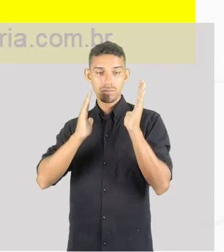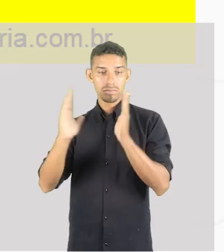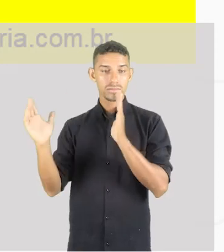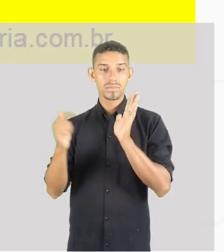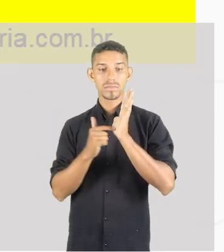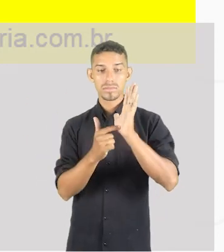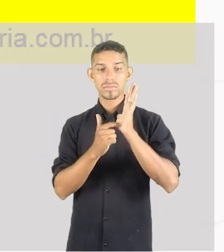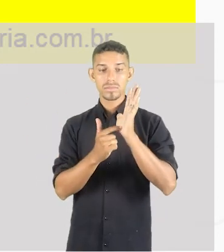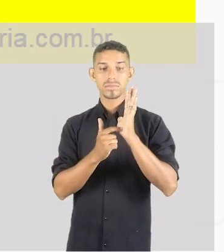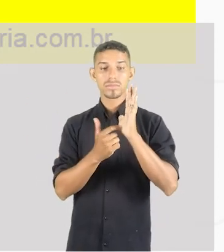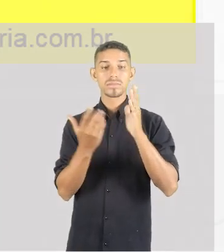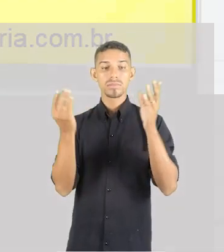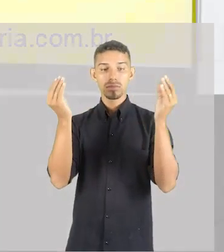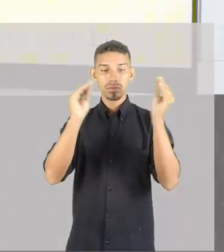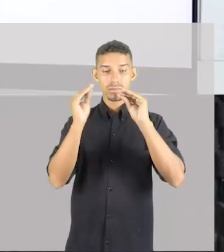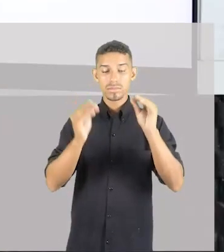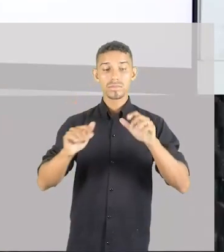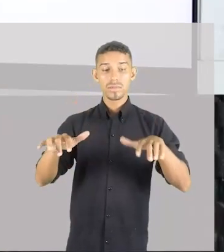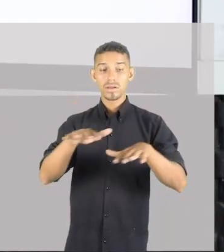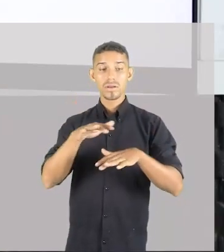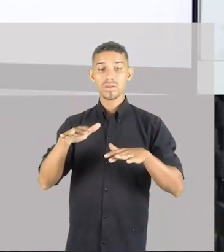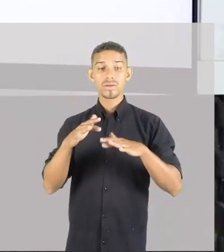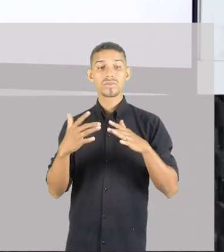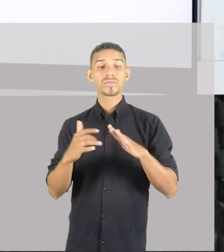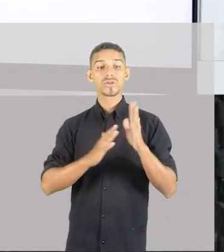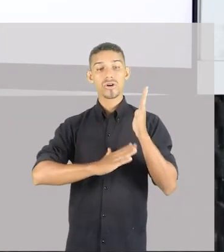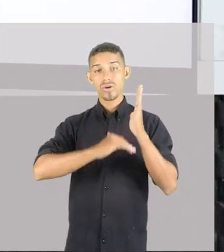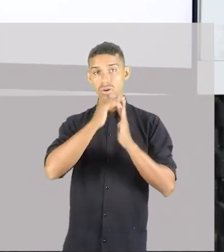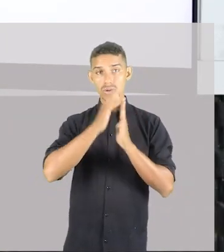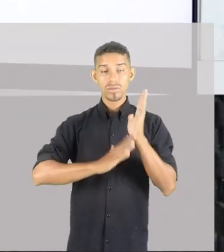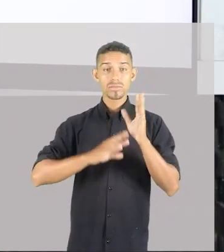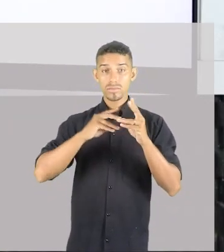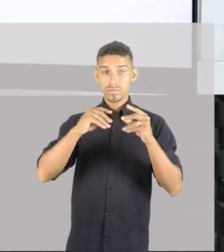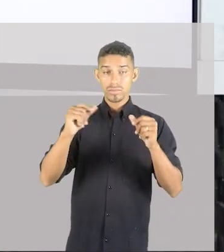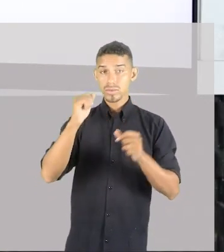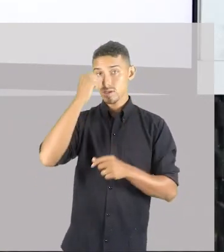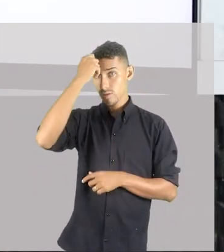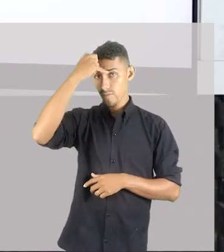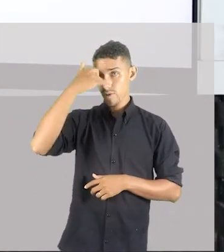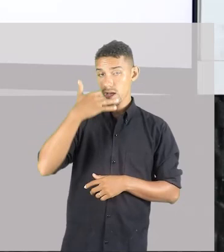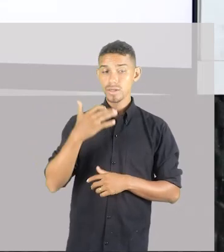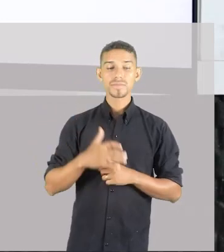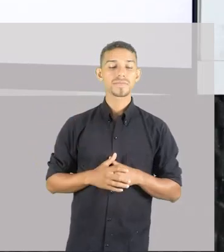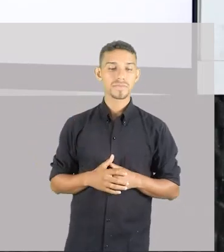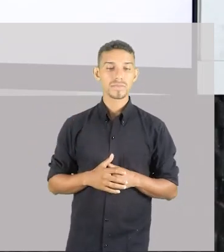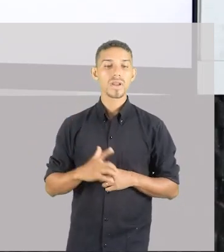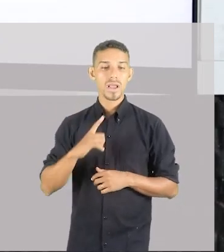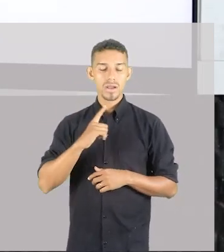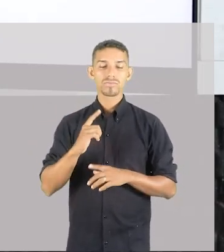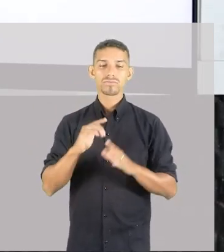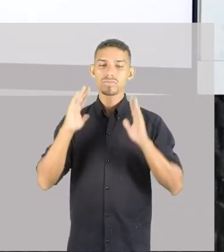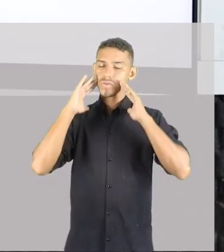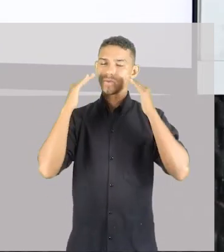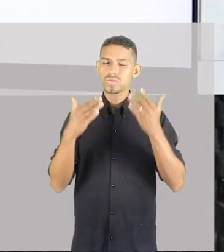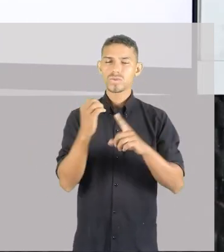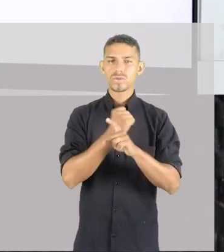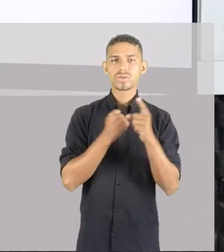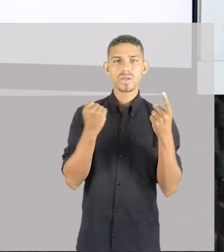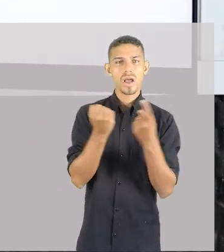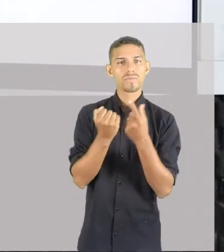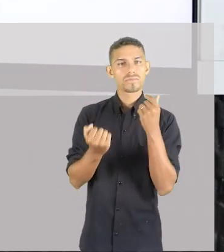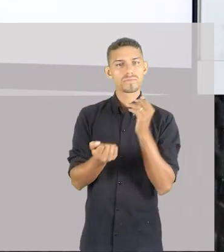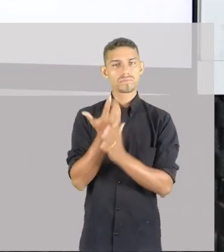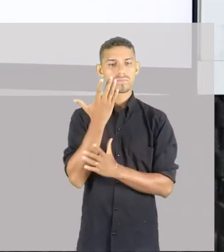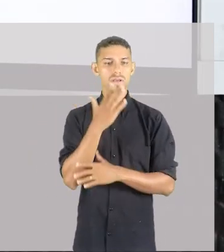ou cartaz colado num espaço público com cola feito à base de farinha certo eles têm um te social e vão criando